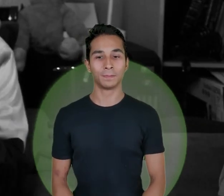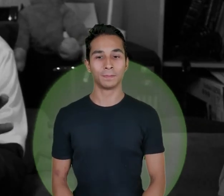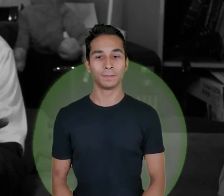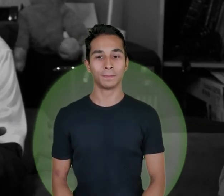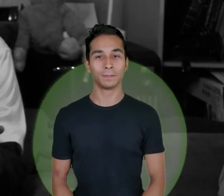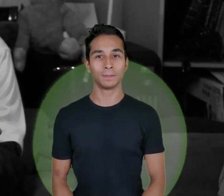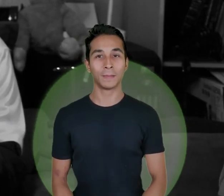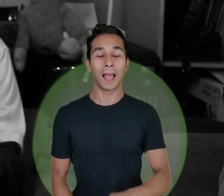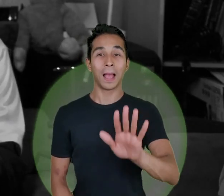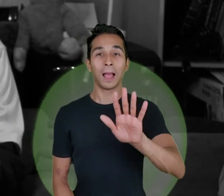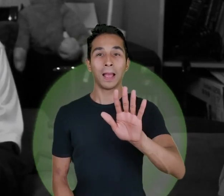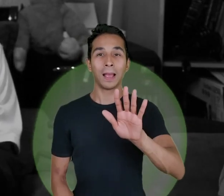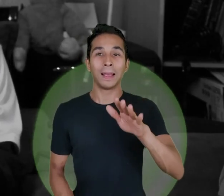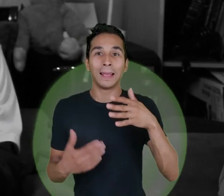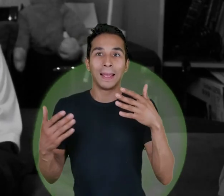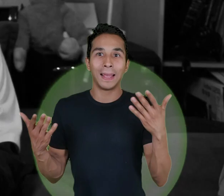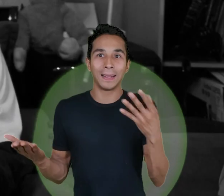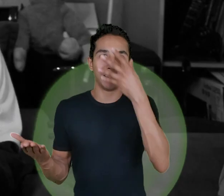Então.